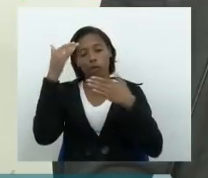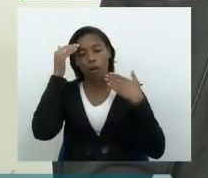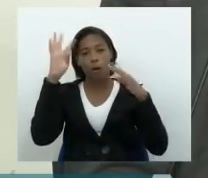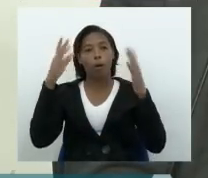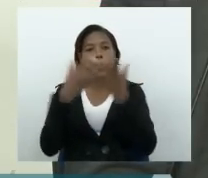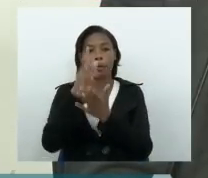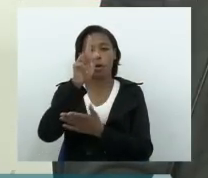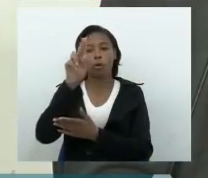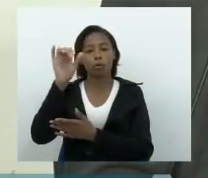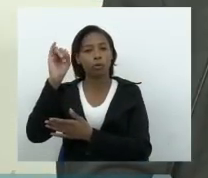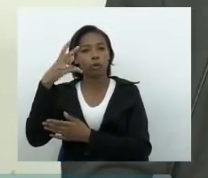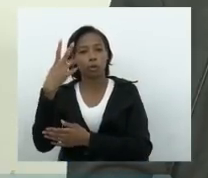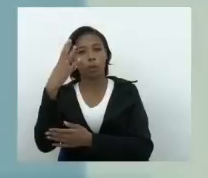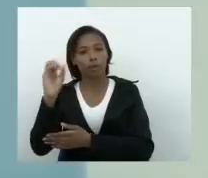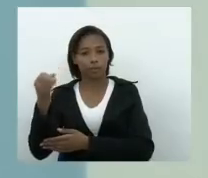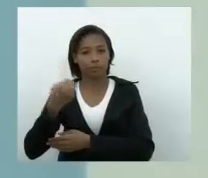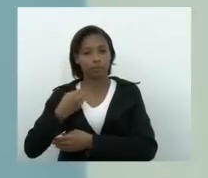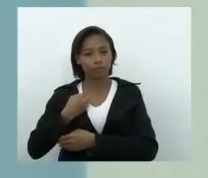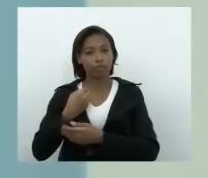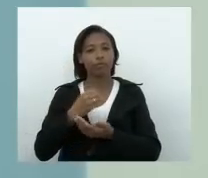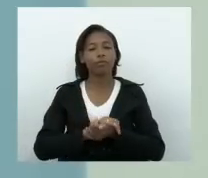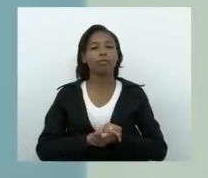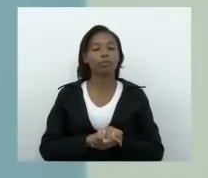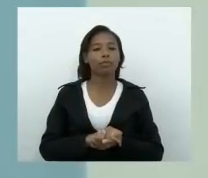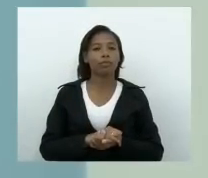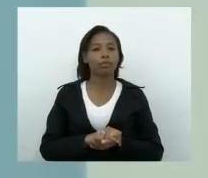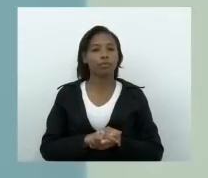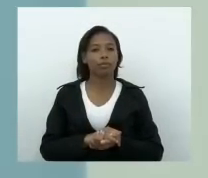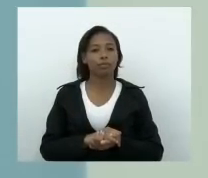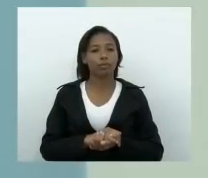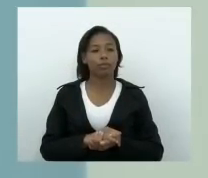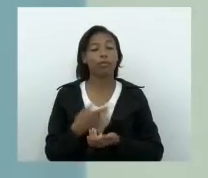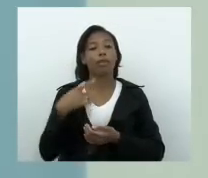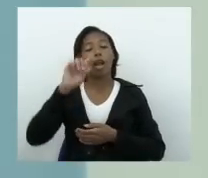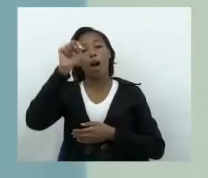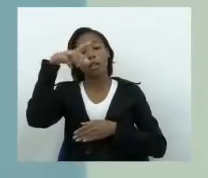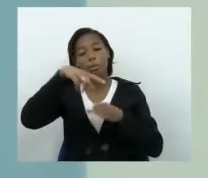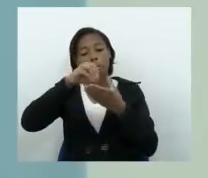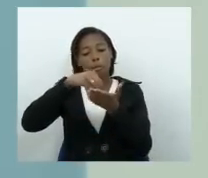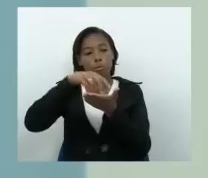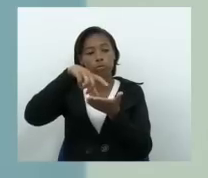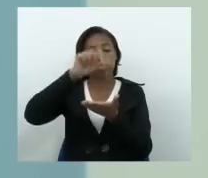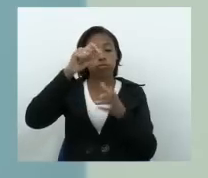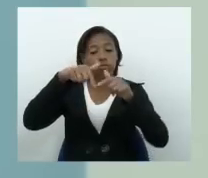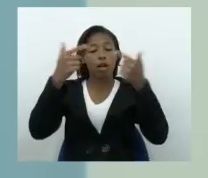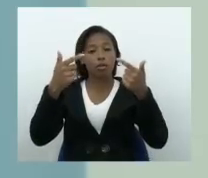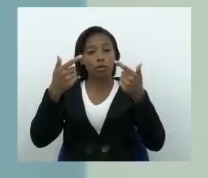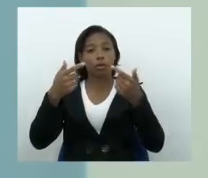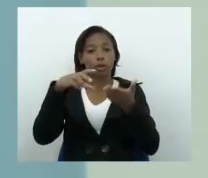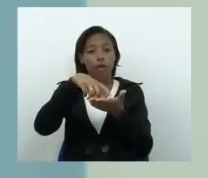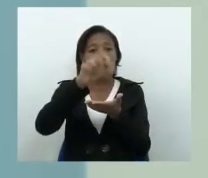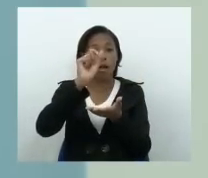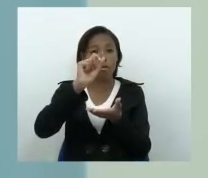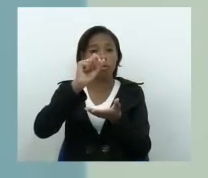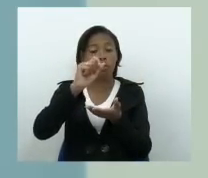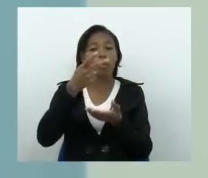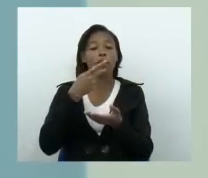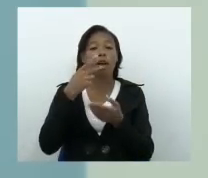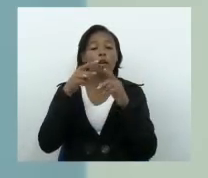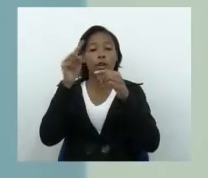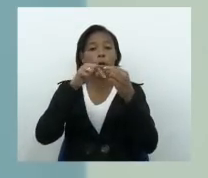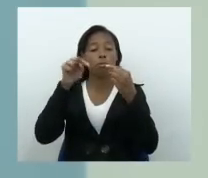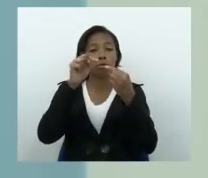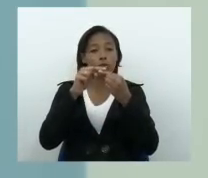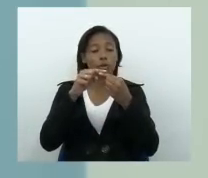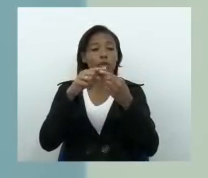obrigado. É Guti 40. Obrigado, candidato. Vamos então aqui sortear. Agora só restam dois, né? qual deles fará a sua consideração